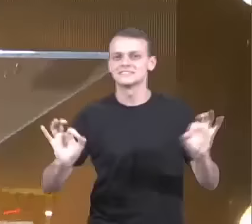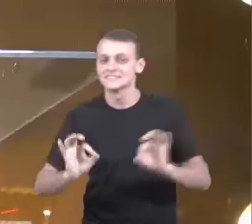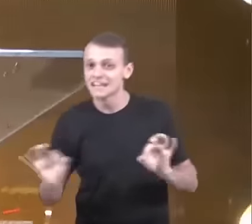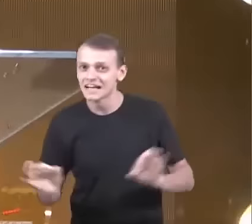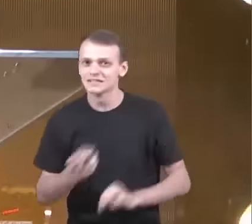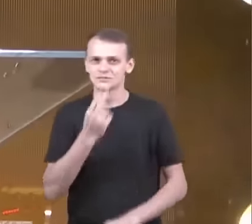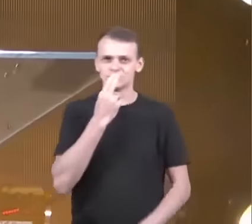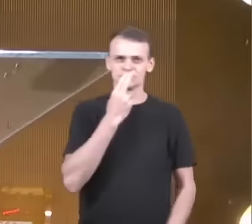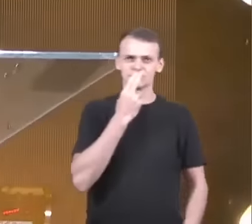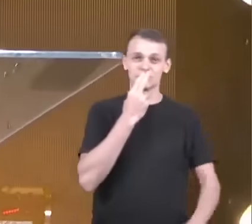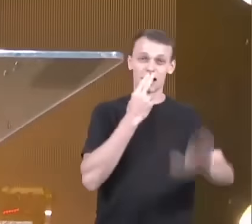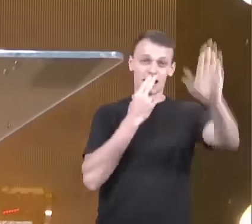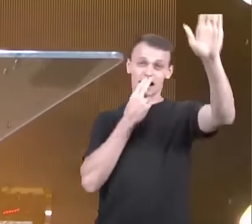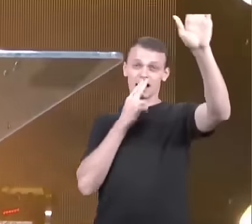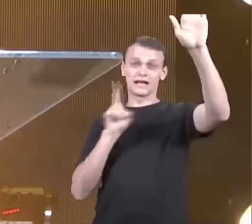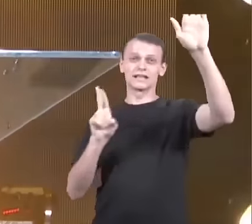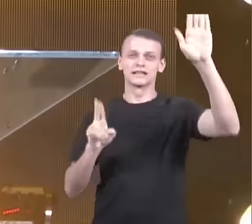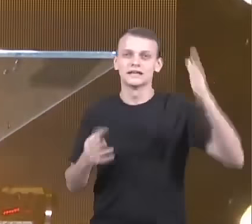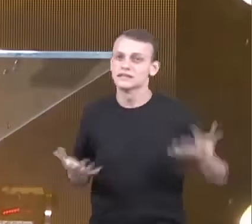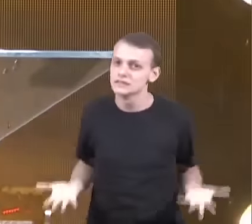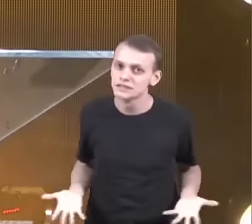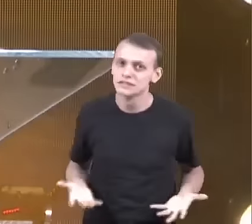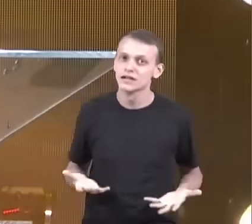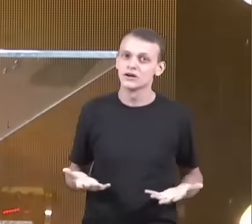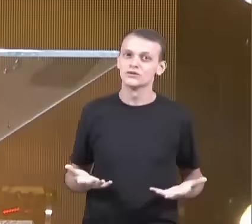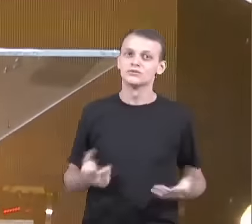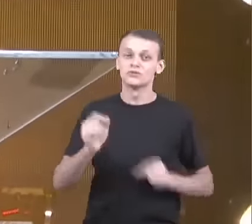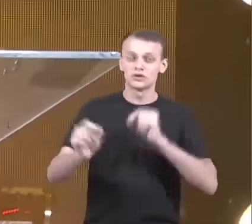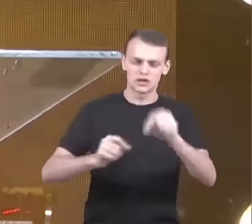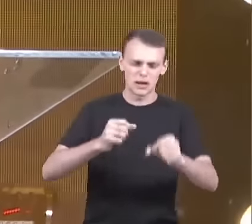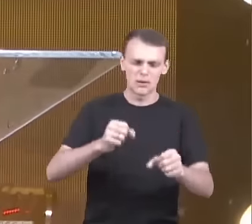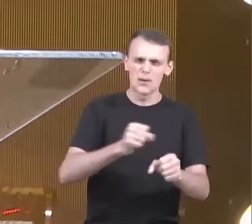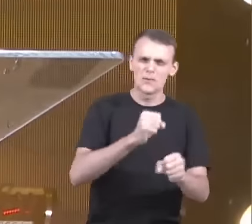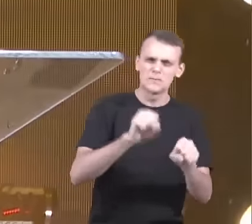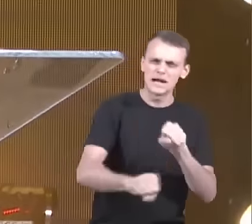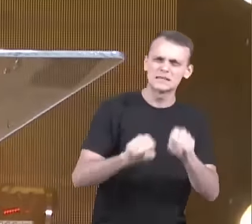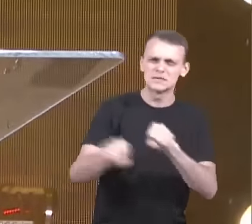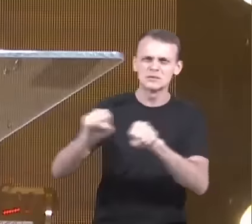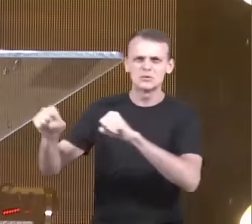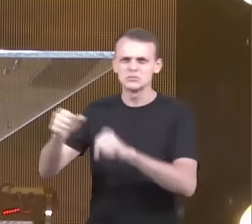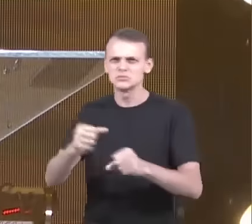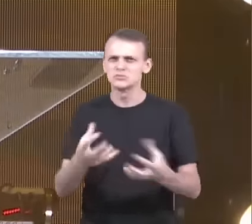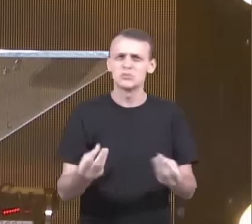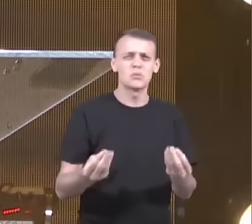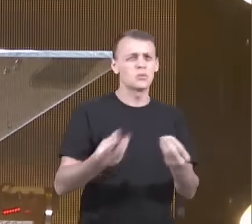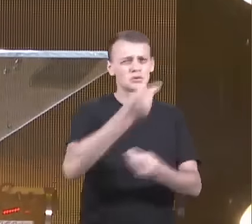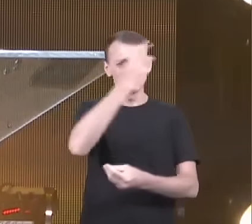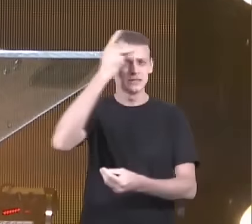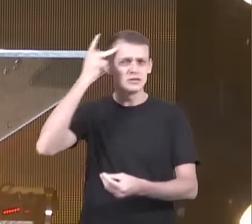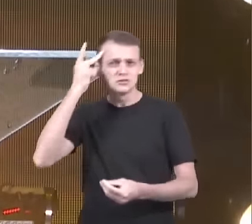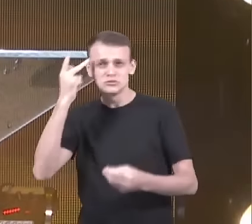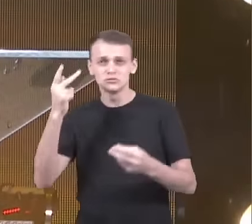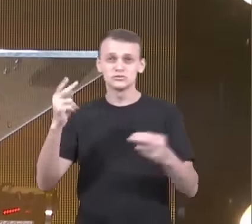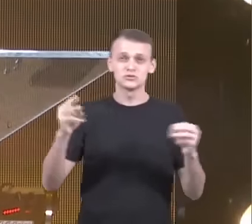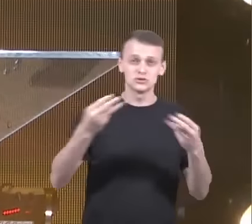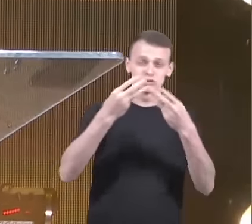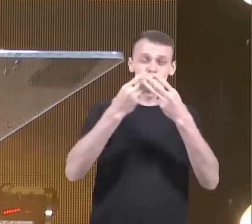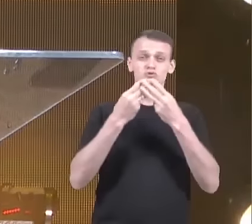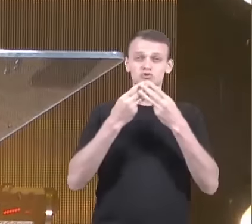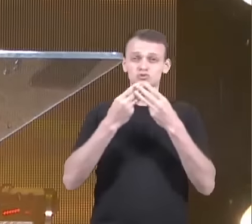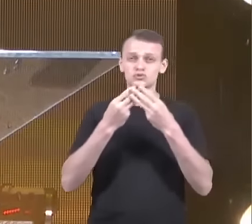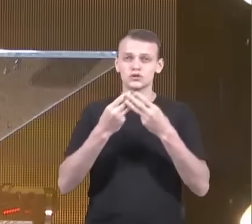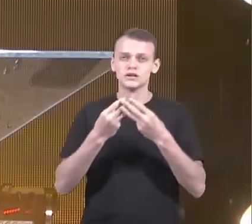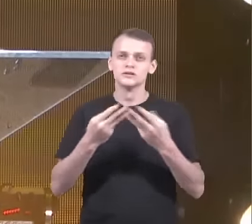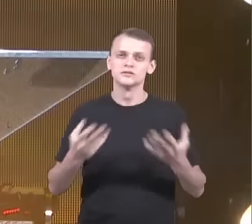romano ressurgido. Cada vez que há uma guerra, alguém escreve um livro dizendo que são